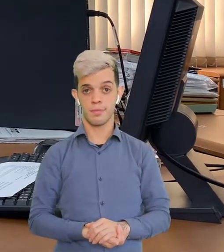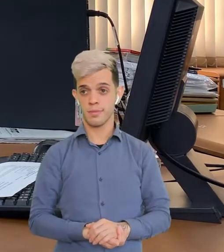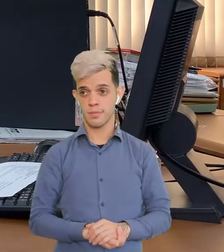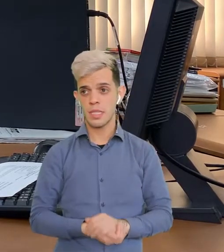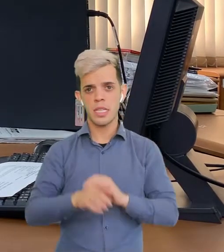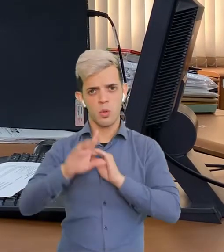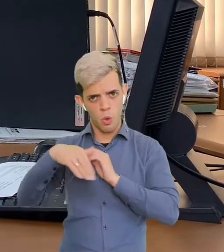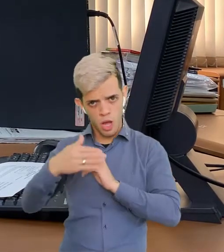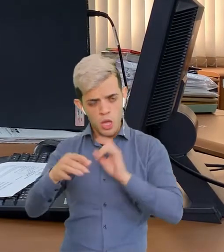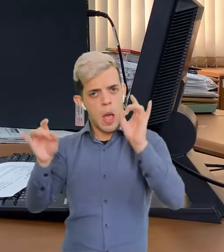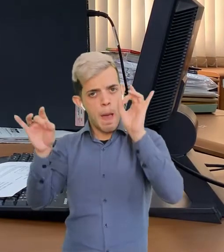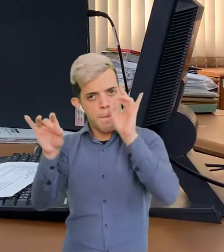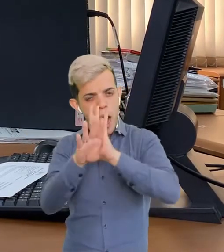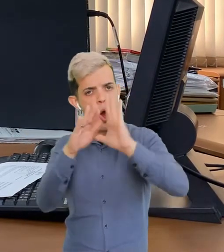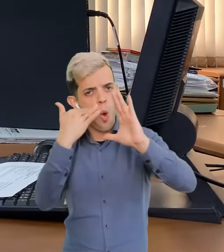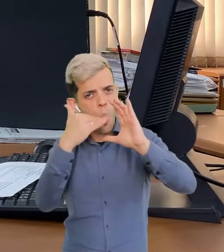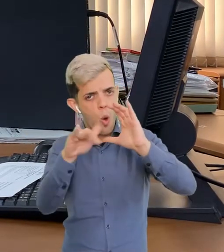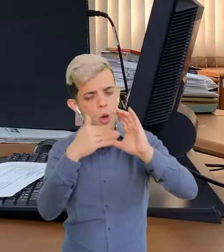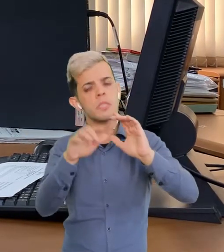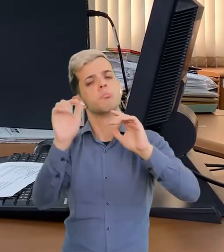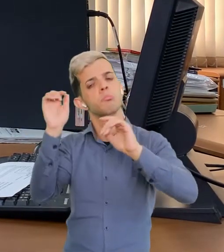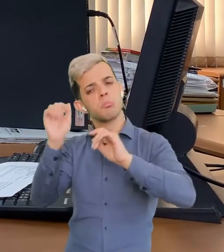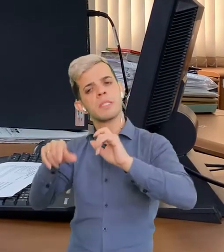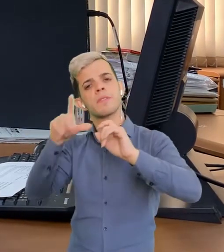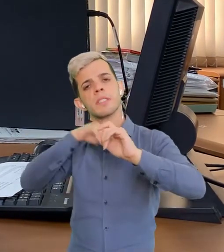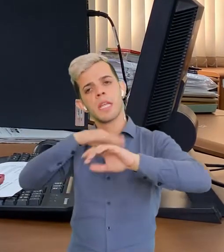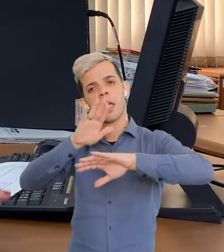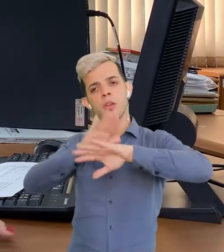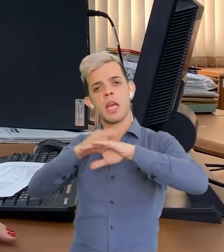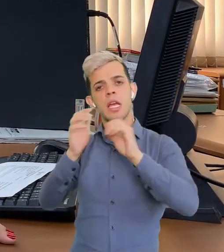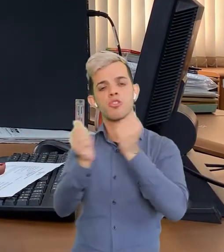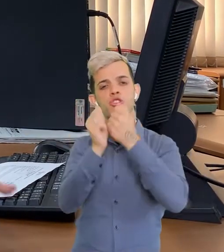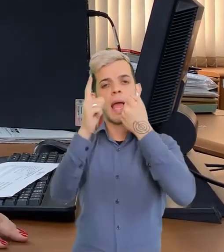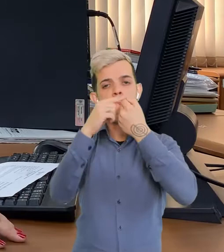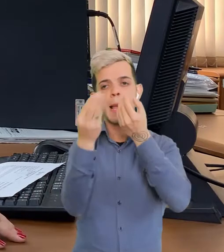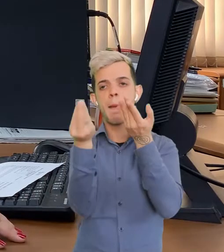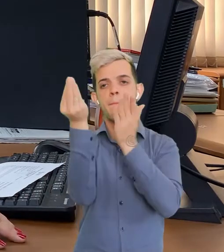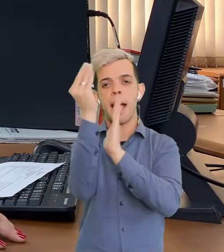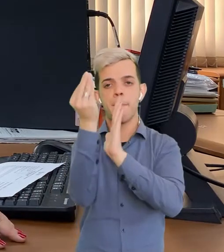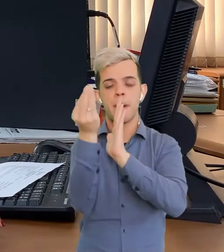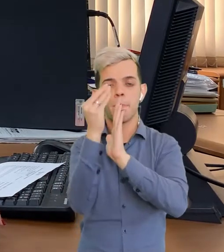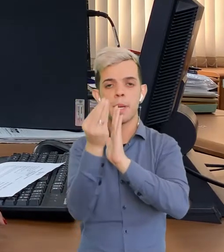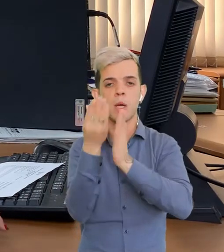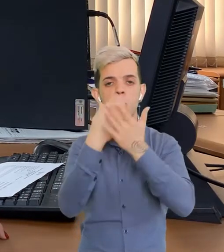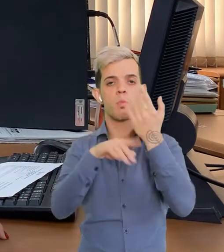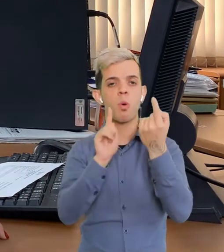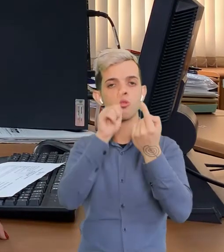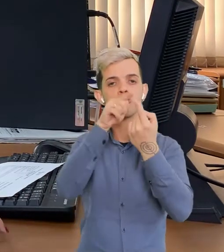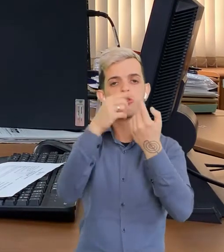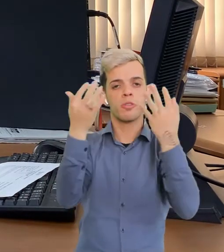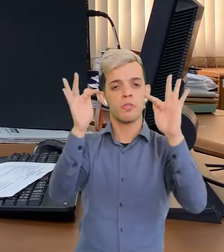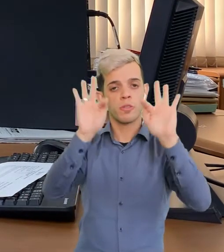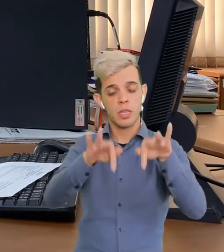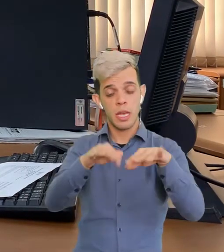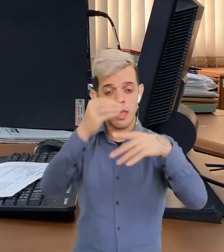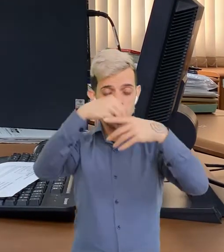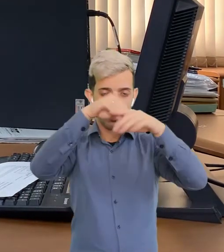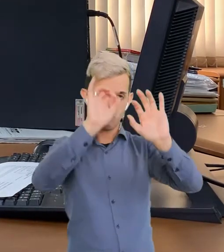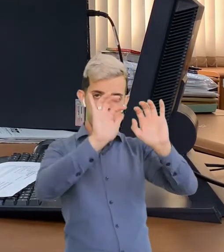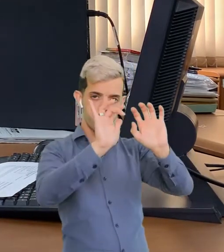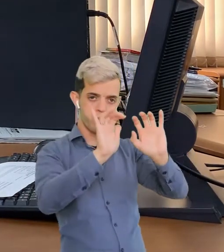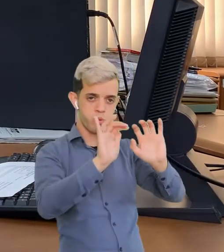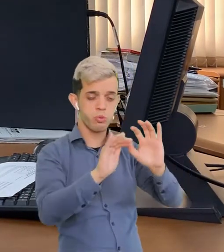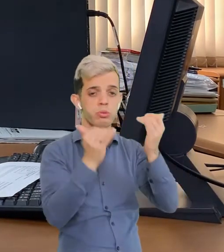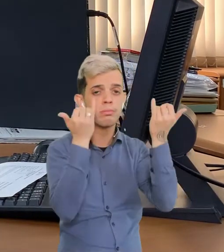smans.eacj@portoalegre.rs.gov.br. Através desse e-mail, ele vai encaminhar em anexo as razões finais e no assunto e no corpo do e-mail